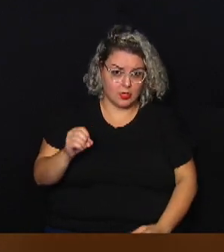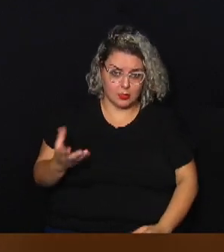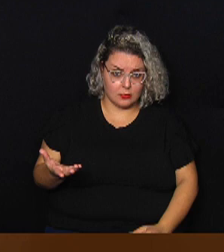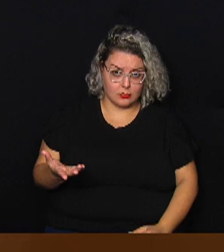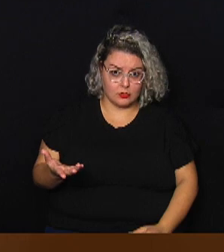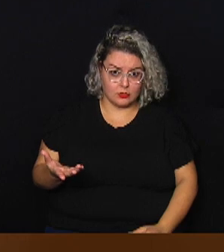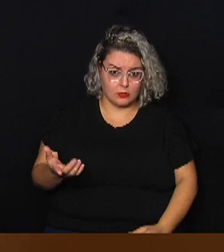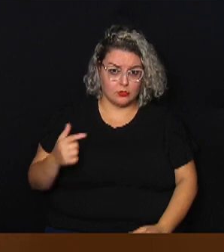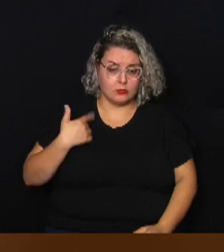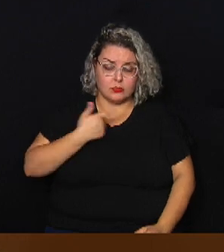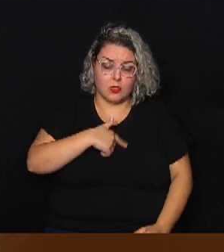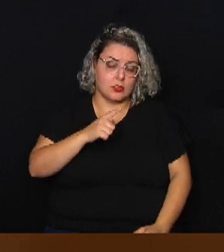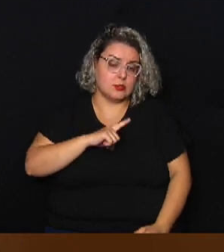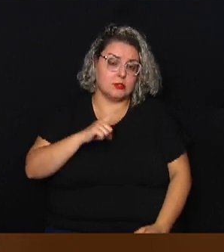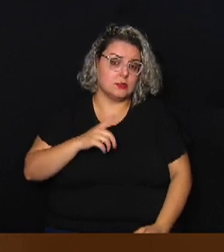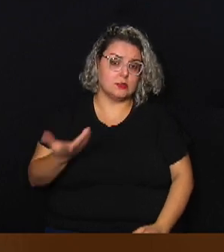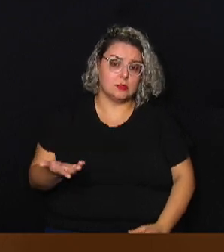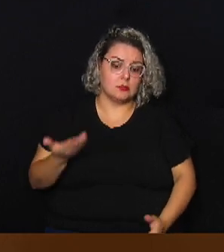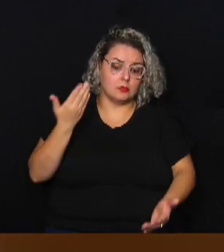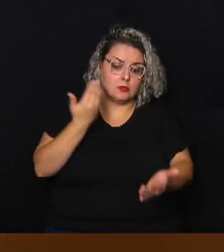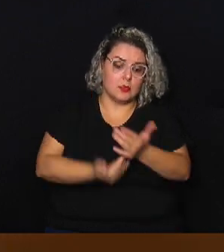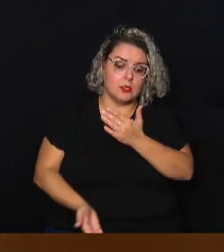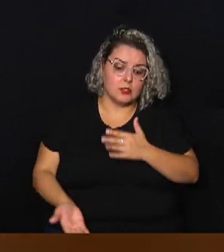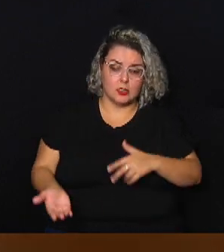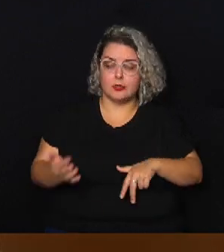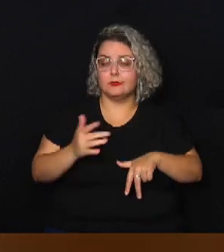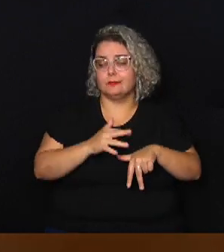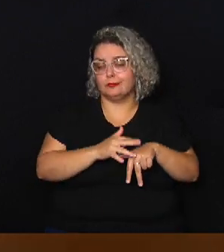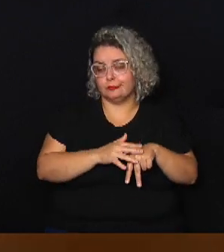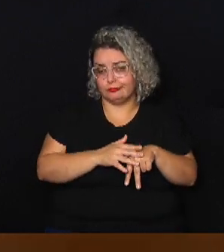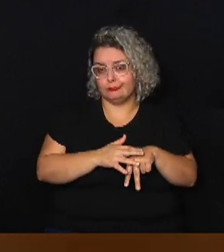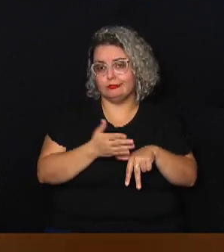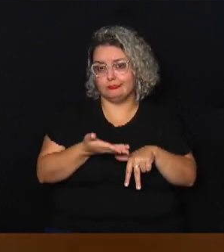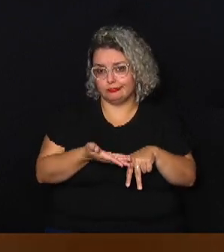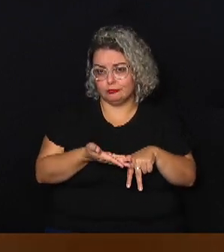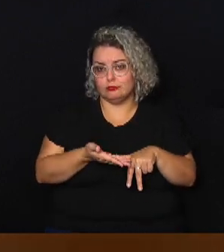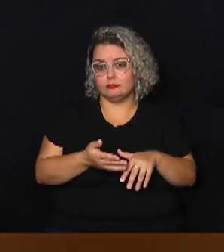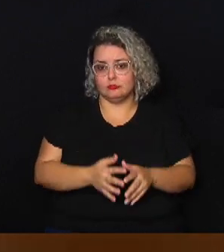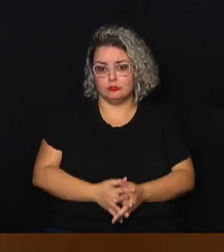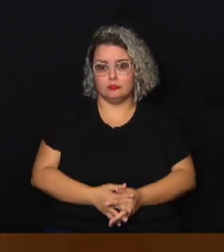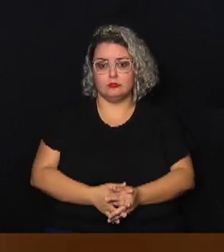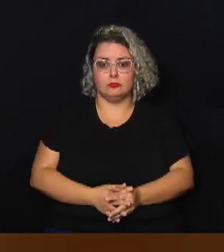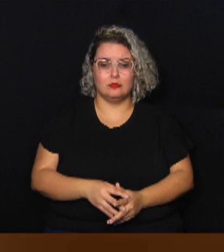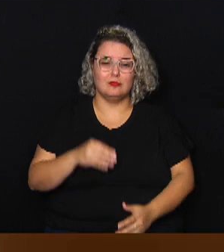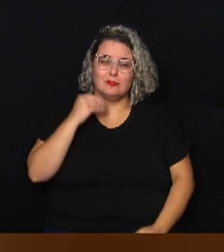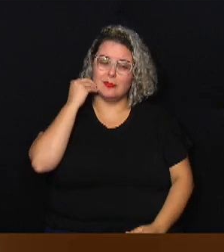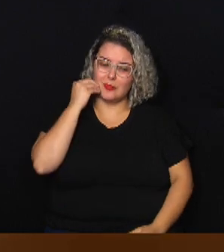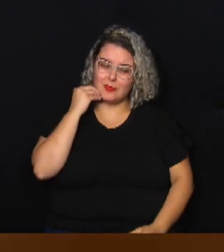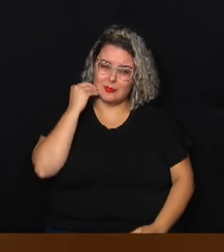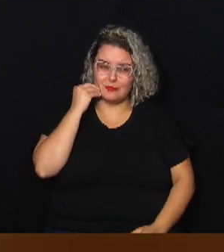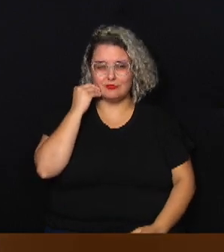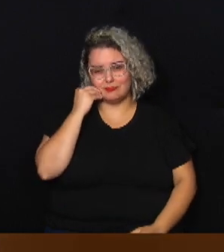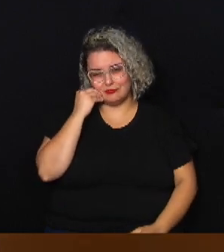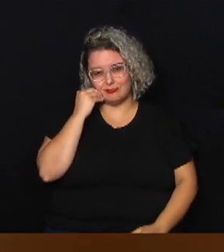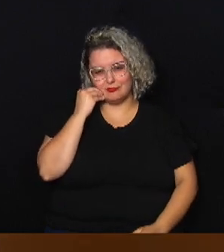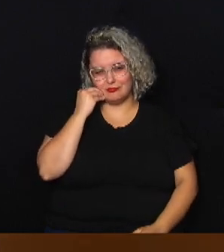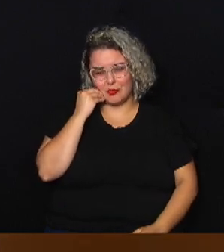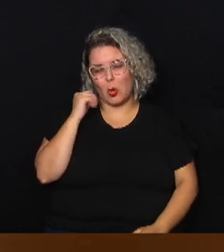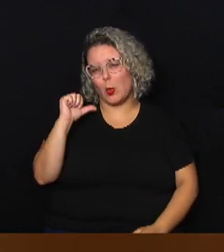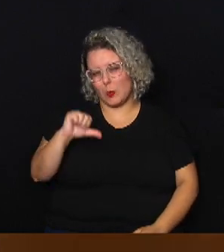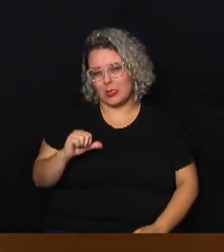acaba perdendo o paciente, tendo uma experiência muito